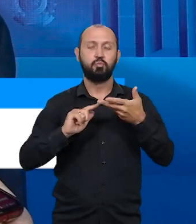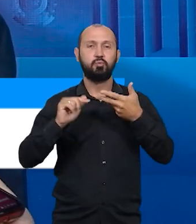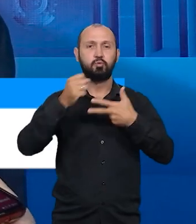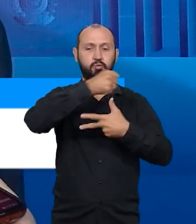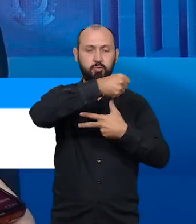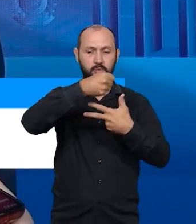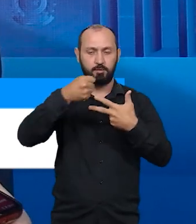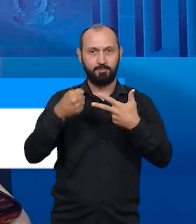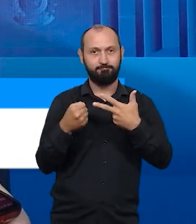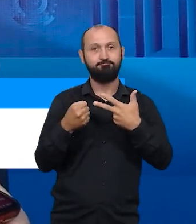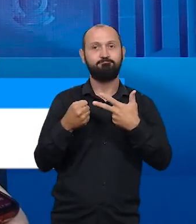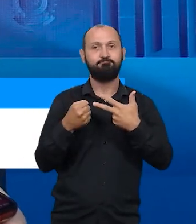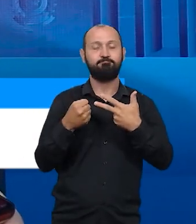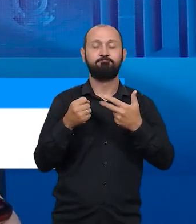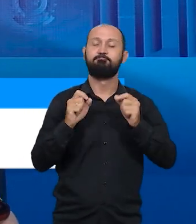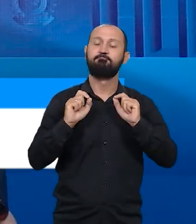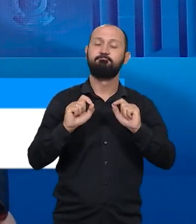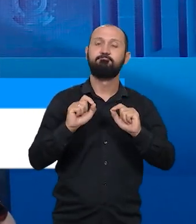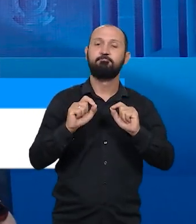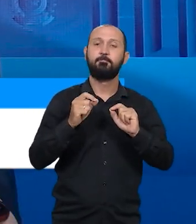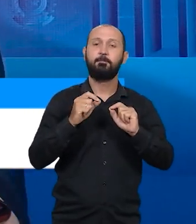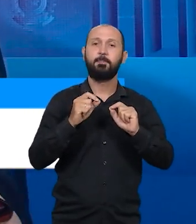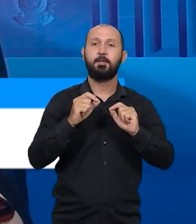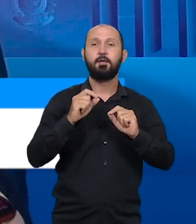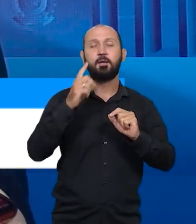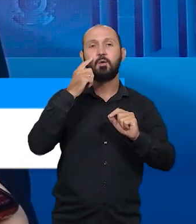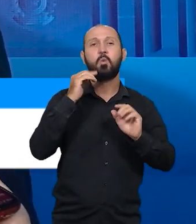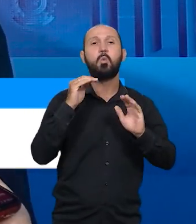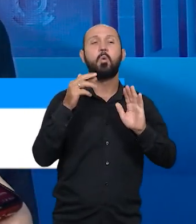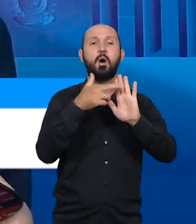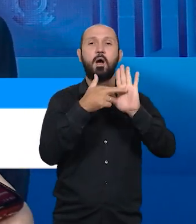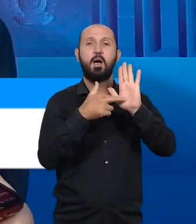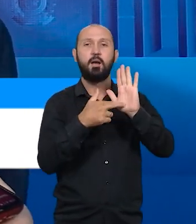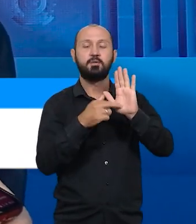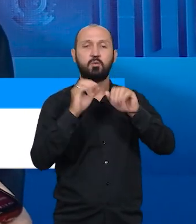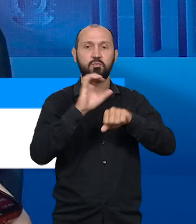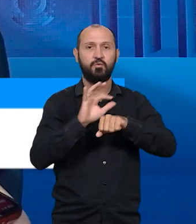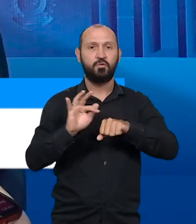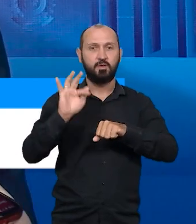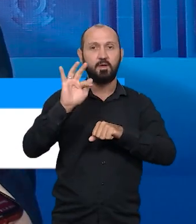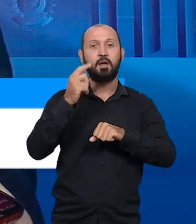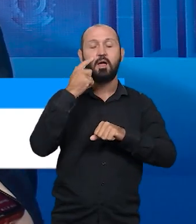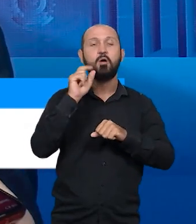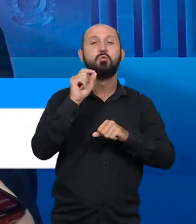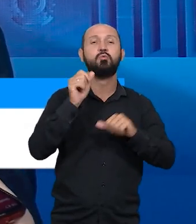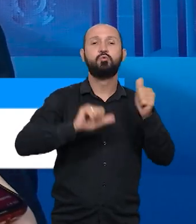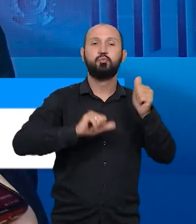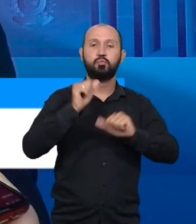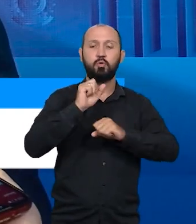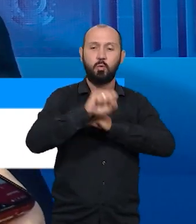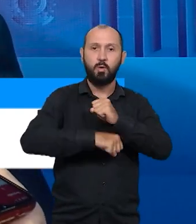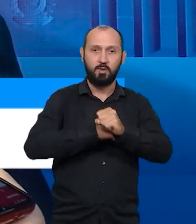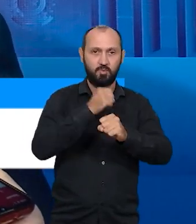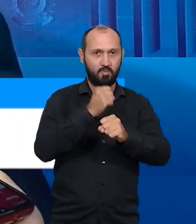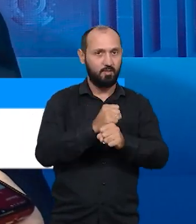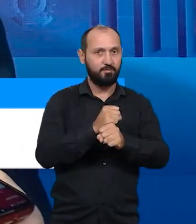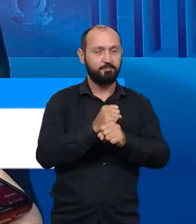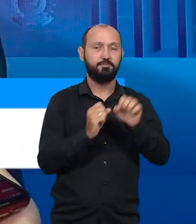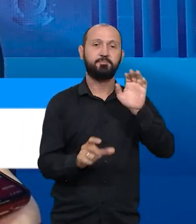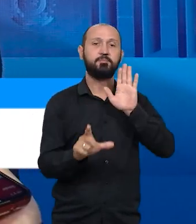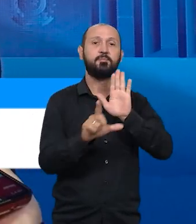todos os outros poderes que cumprindo estabelecido na construção federal é a revisão geral anual